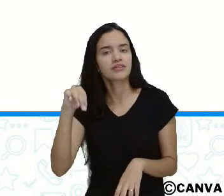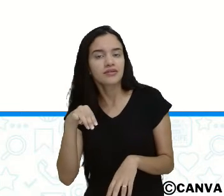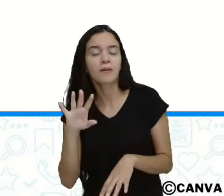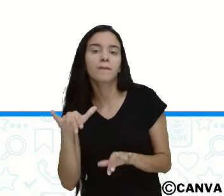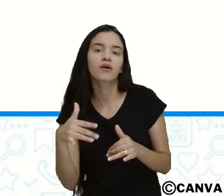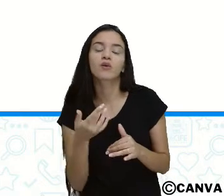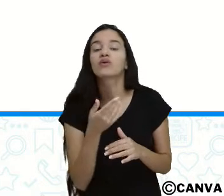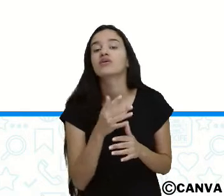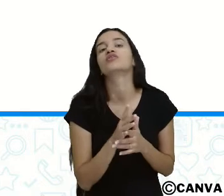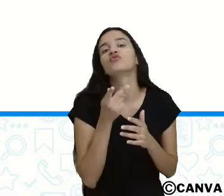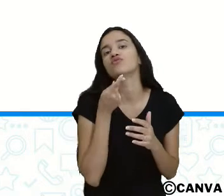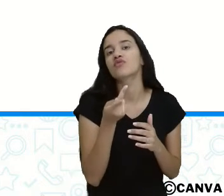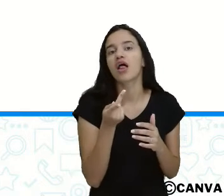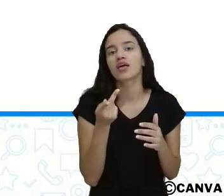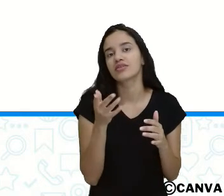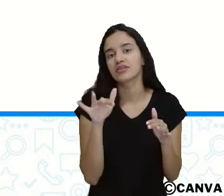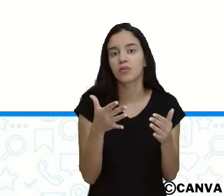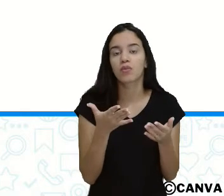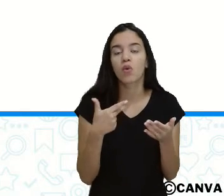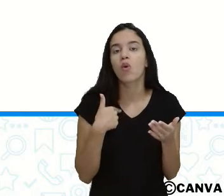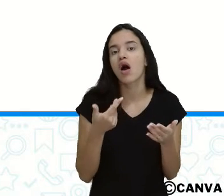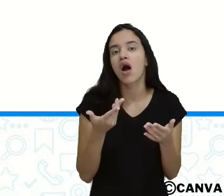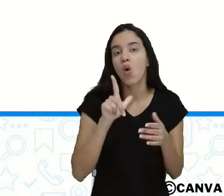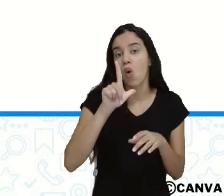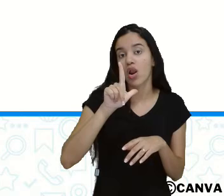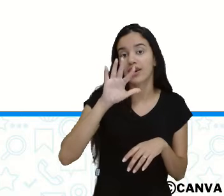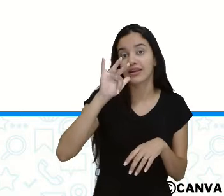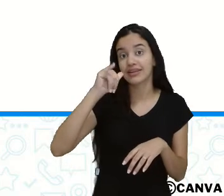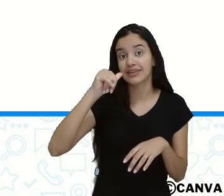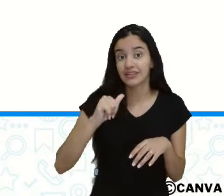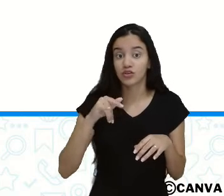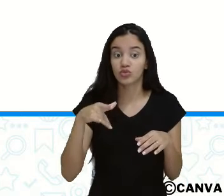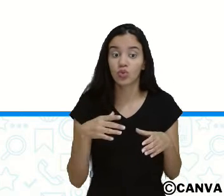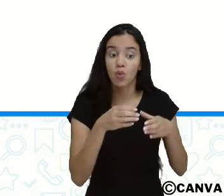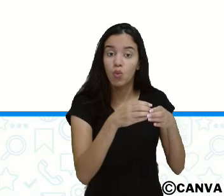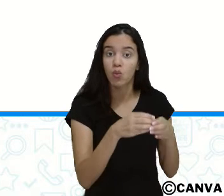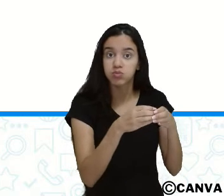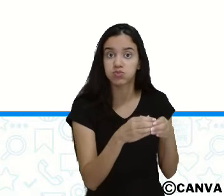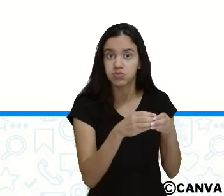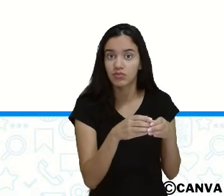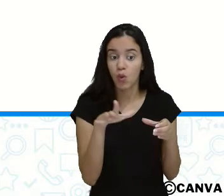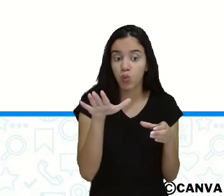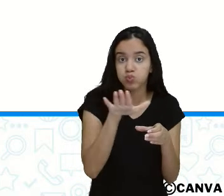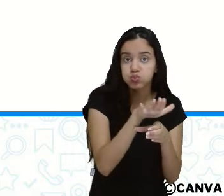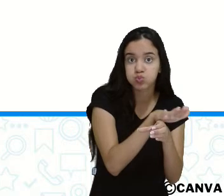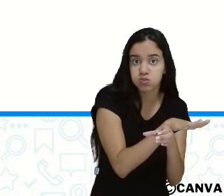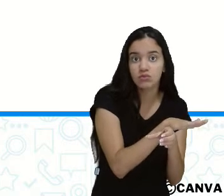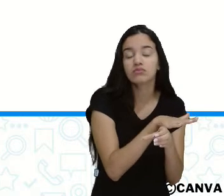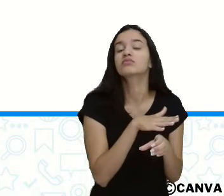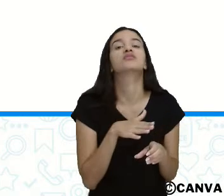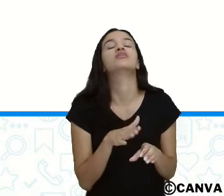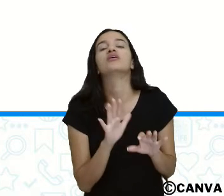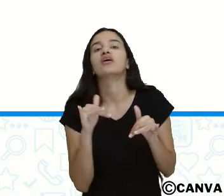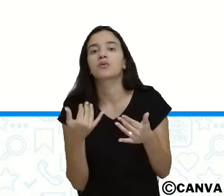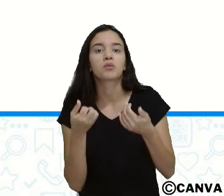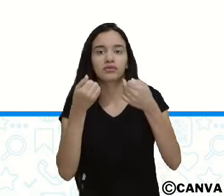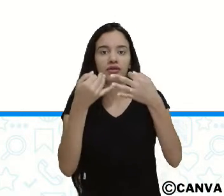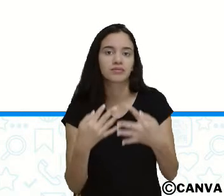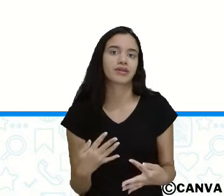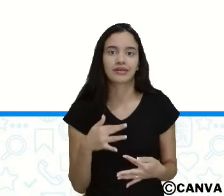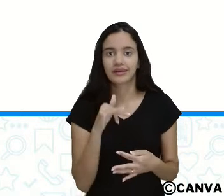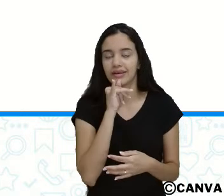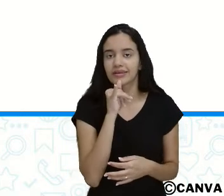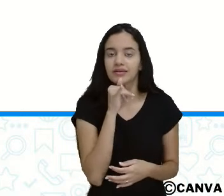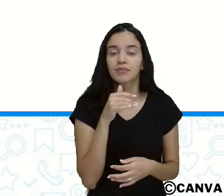em capacidade, é o quanto de líquido, né, cabe em um determinado recipiente. E quando a gente está falando